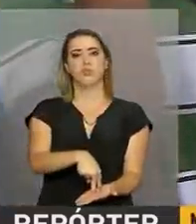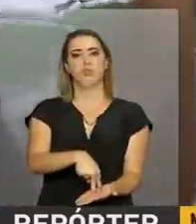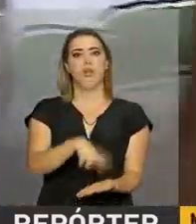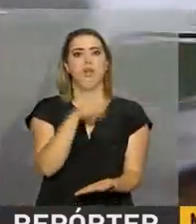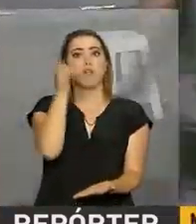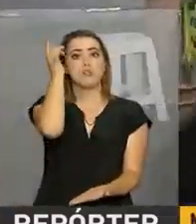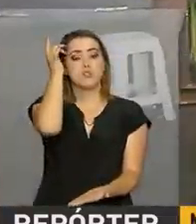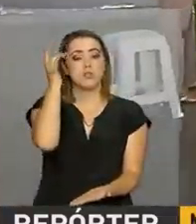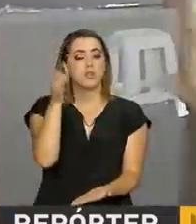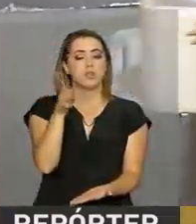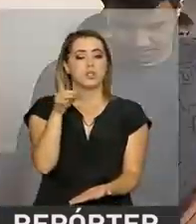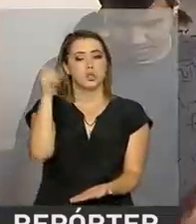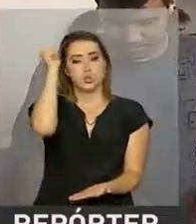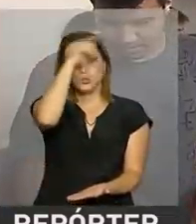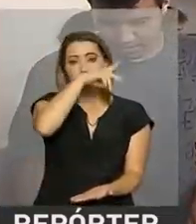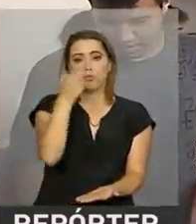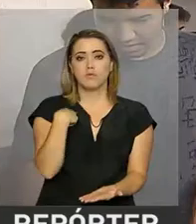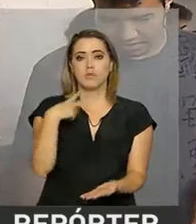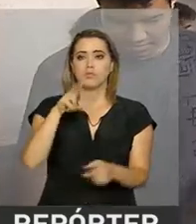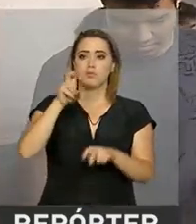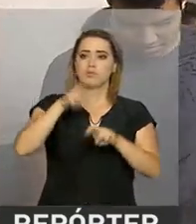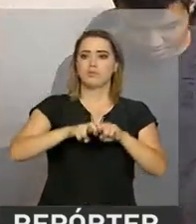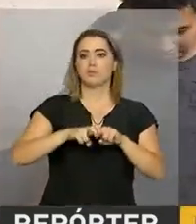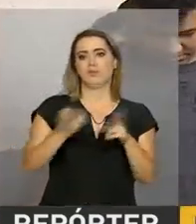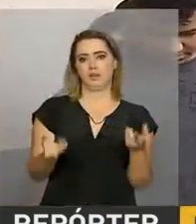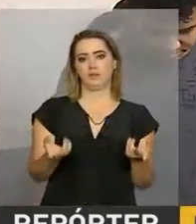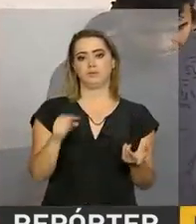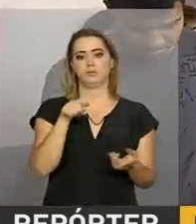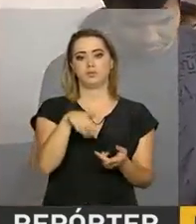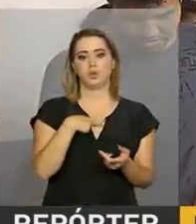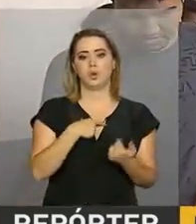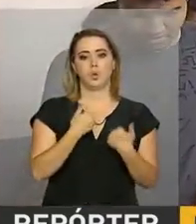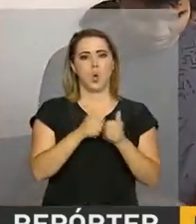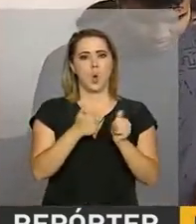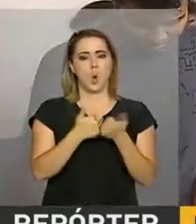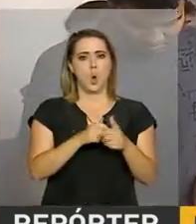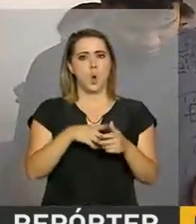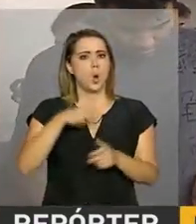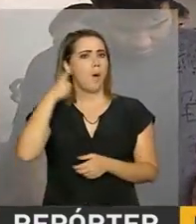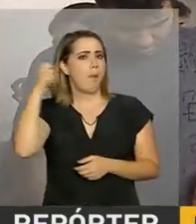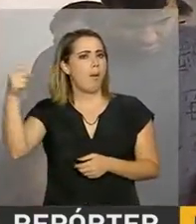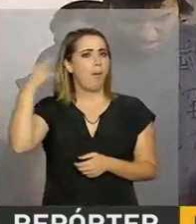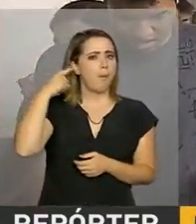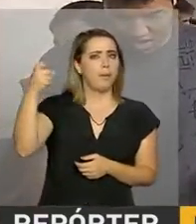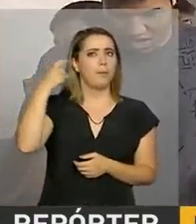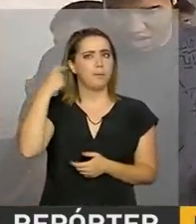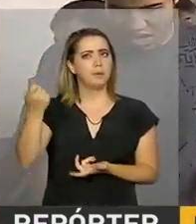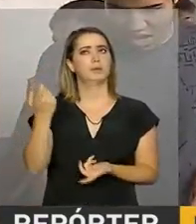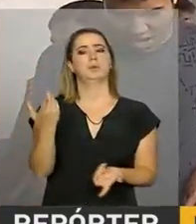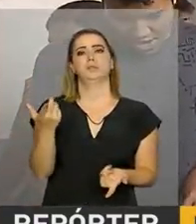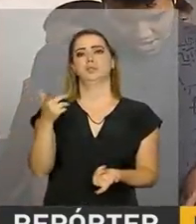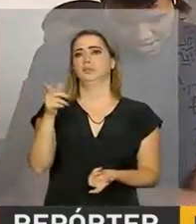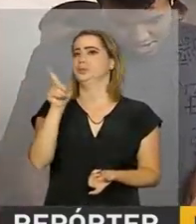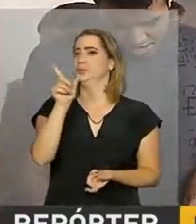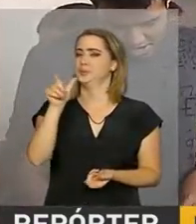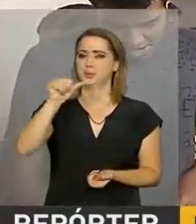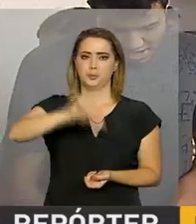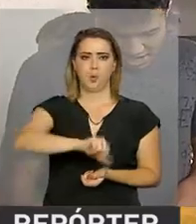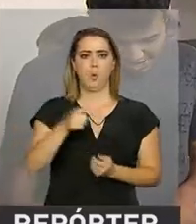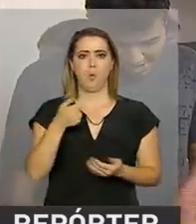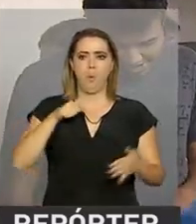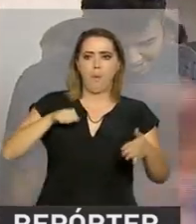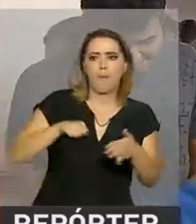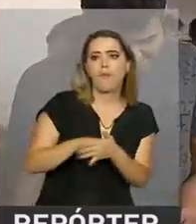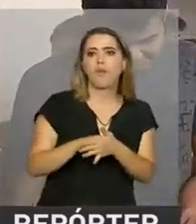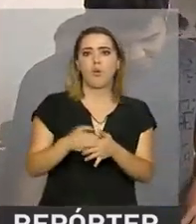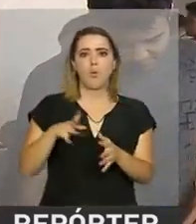gente ir sentada nesse ônibus. Ônibus barulhento, motor barulhento e horrível. O motorista freia o ônibus, faz